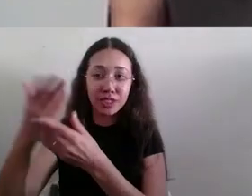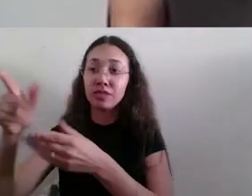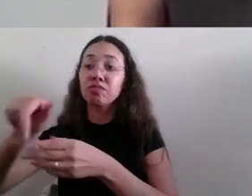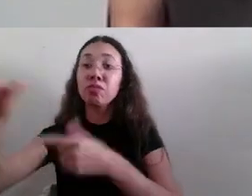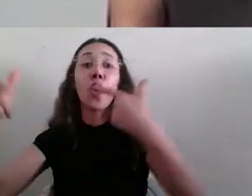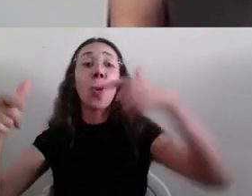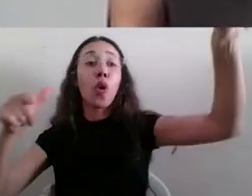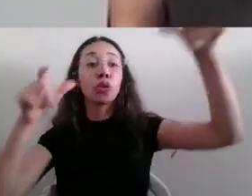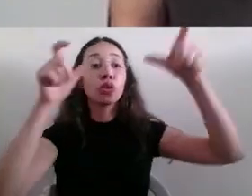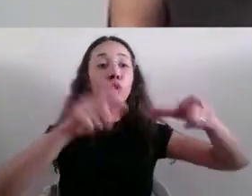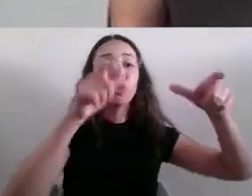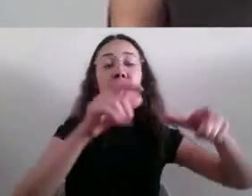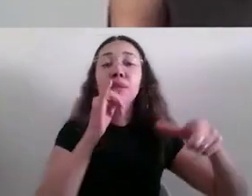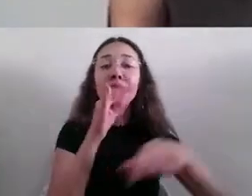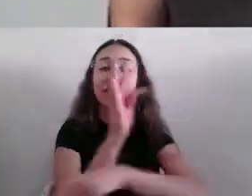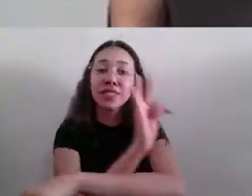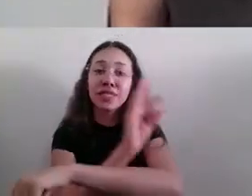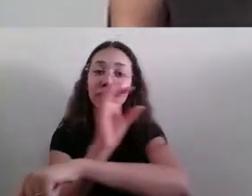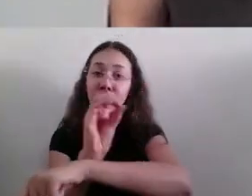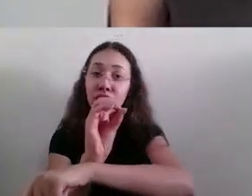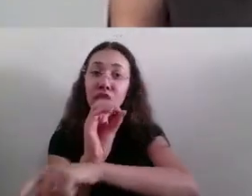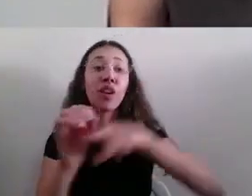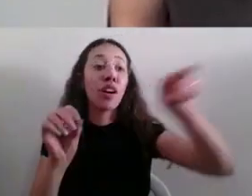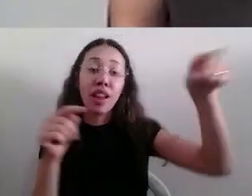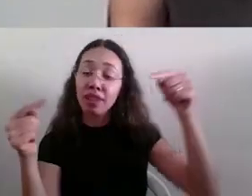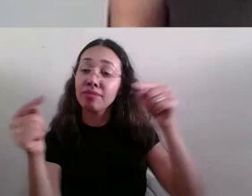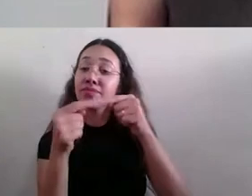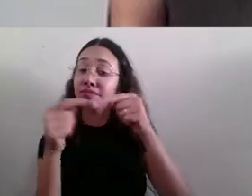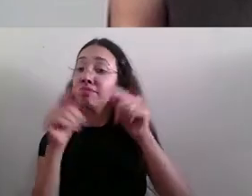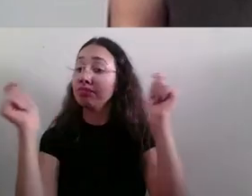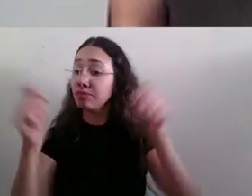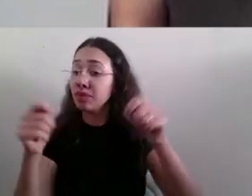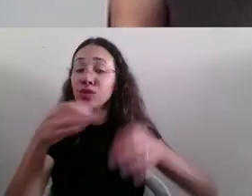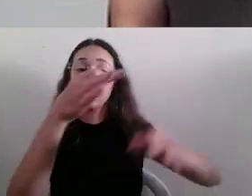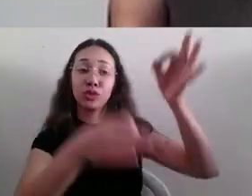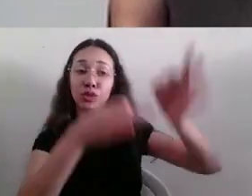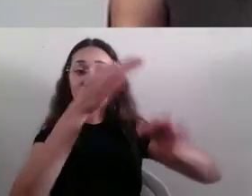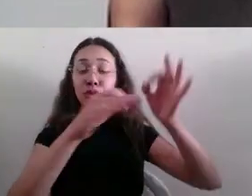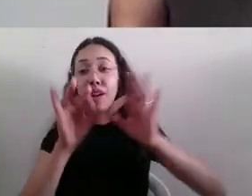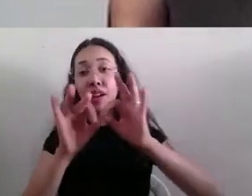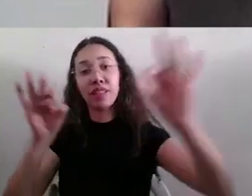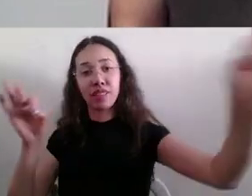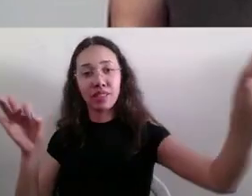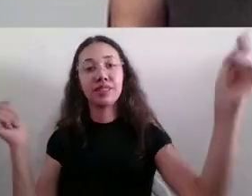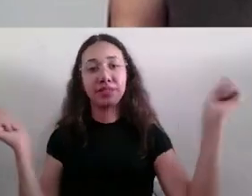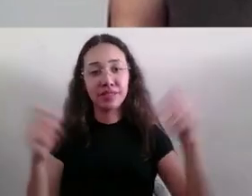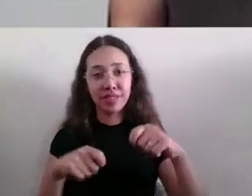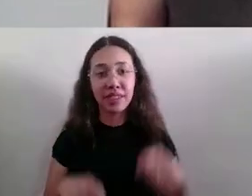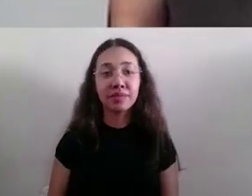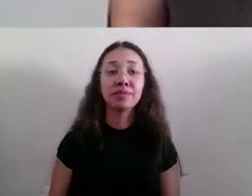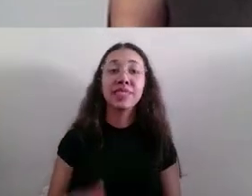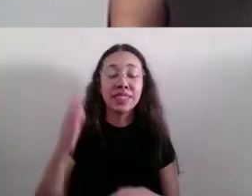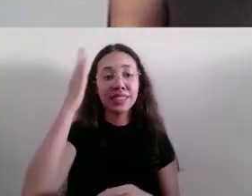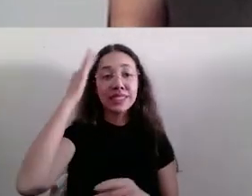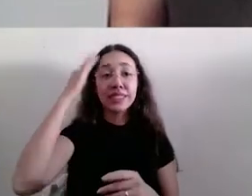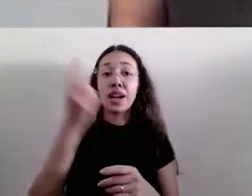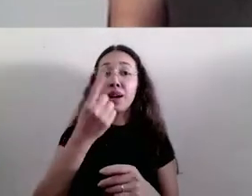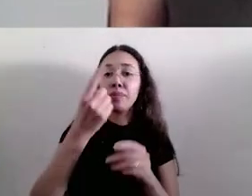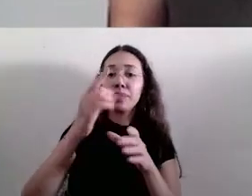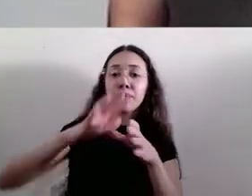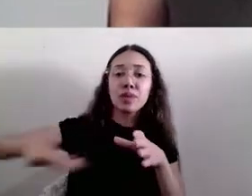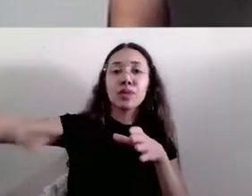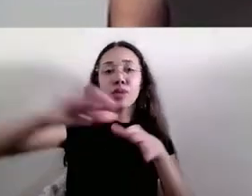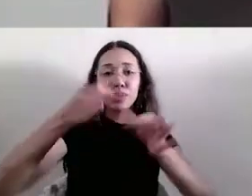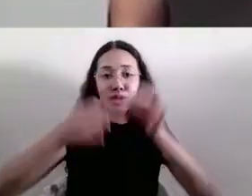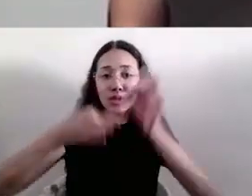com isso, conseguiu uma equalização da carga de trabalho no âmbito das TRs. Como nós sabemos, né, a primeira região é uma região muito extensa, então havia